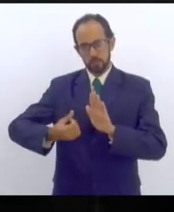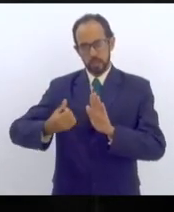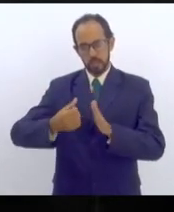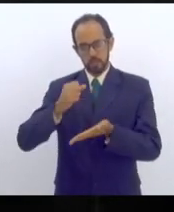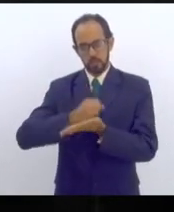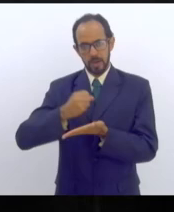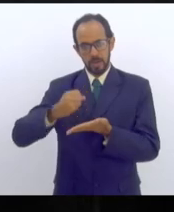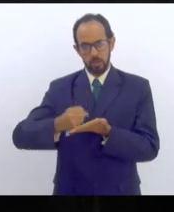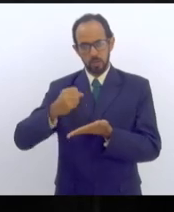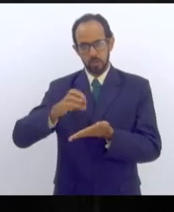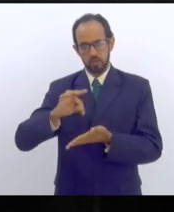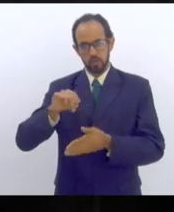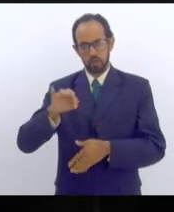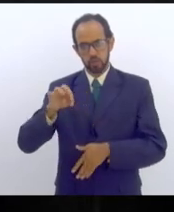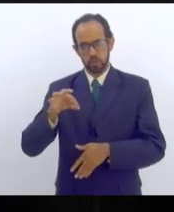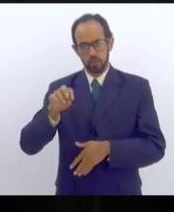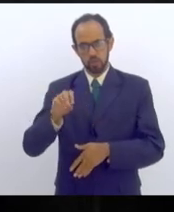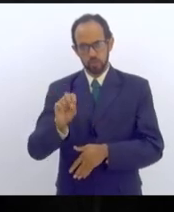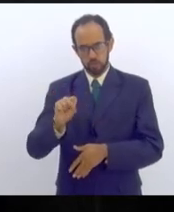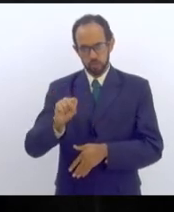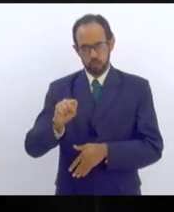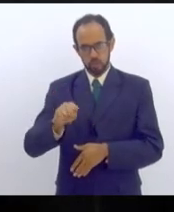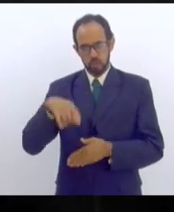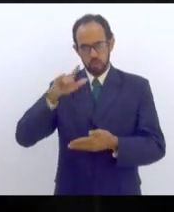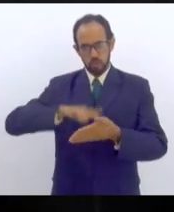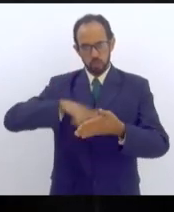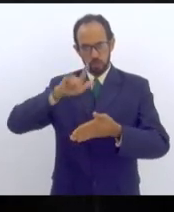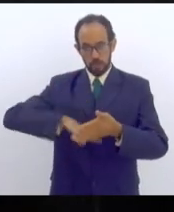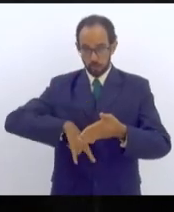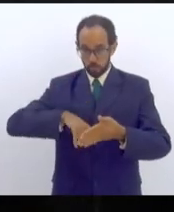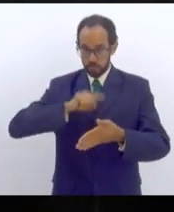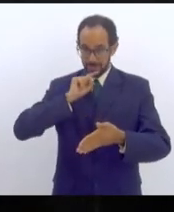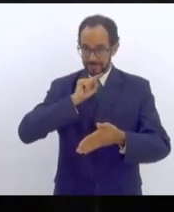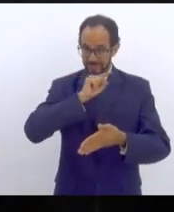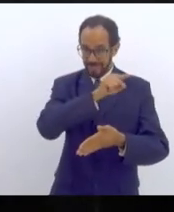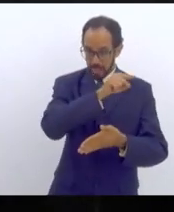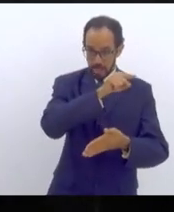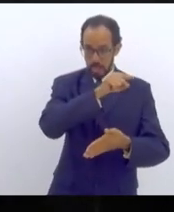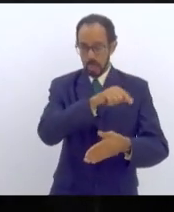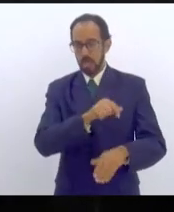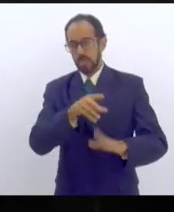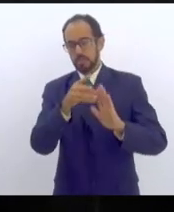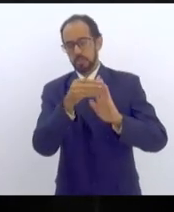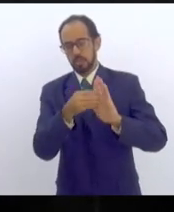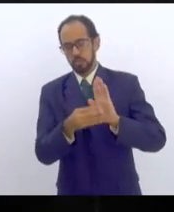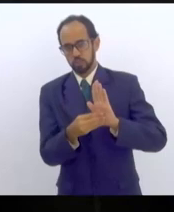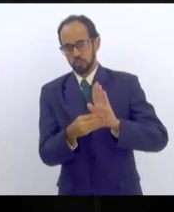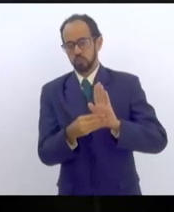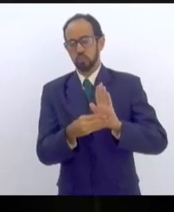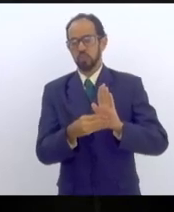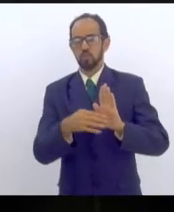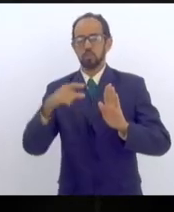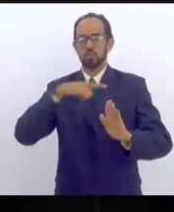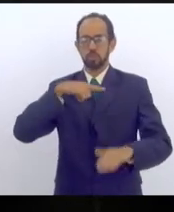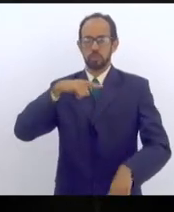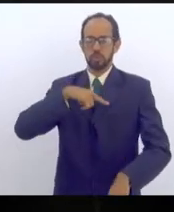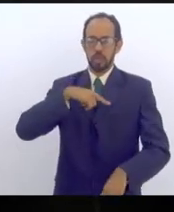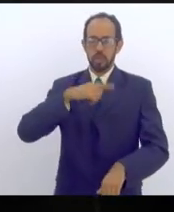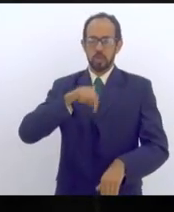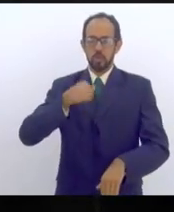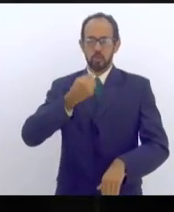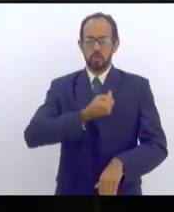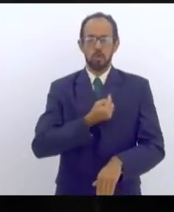de títulos e documentos. E lá, nesse registro, está o nosso